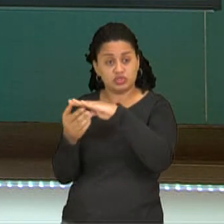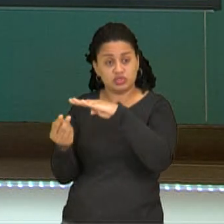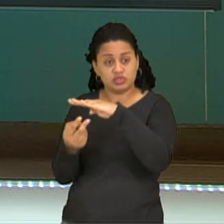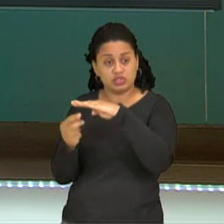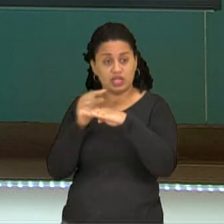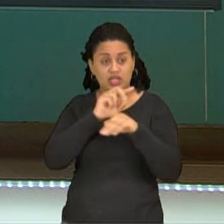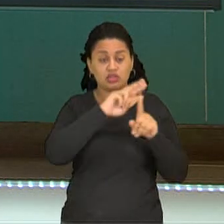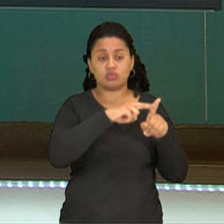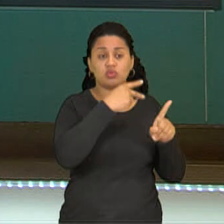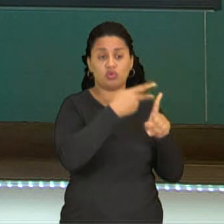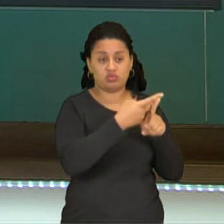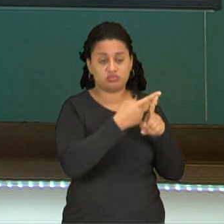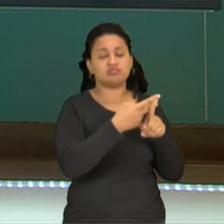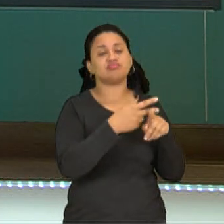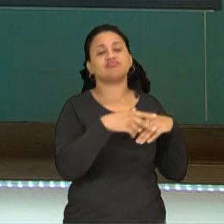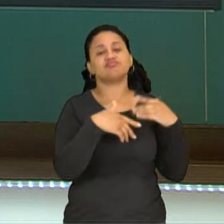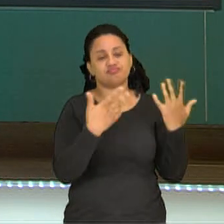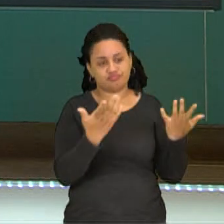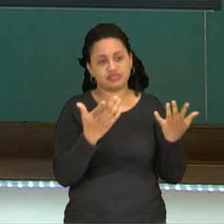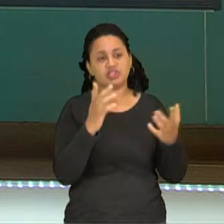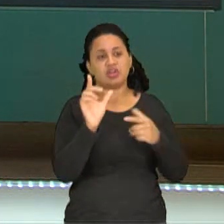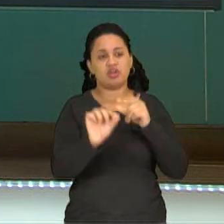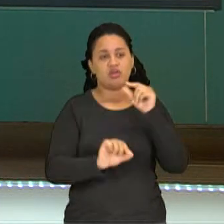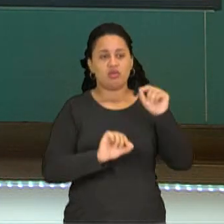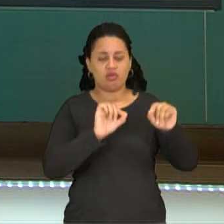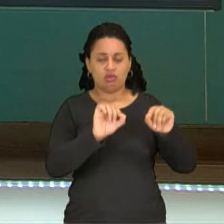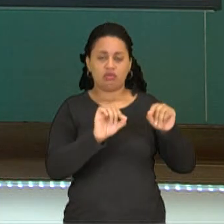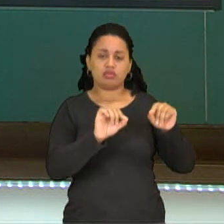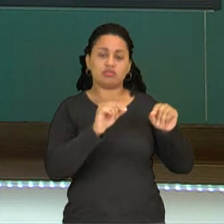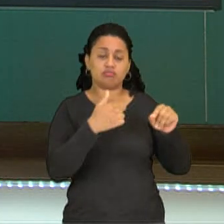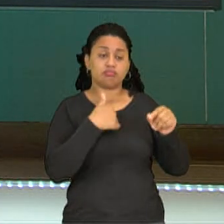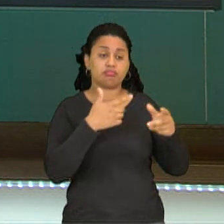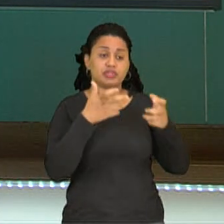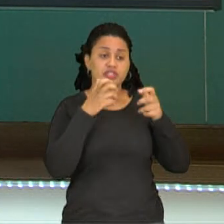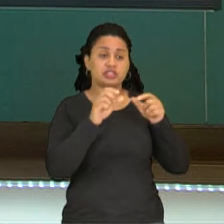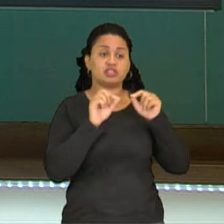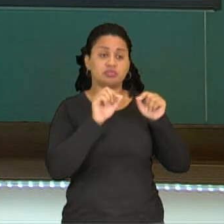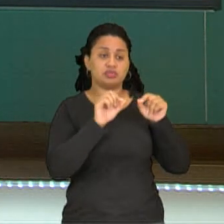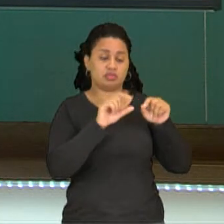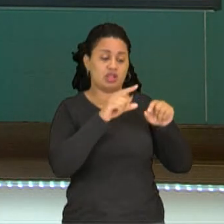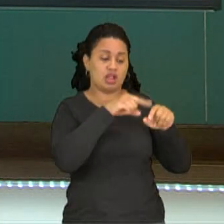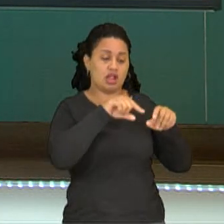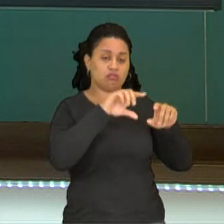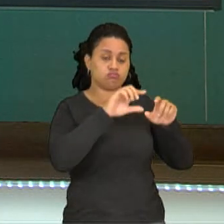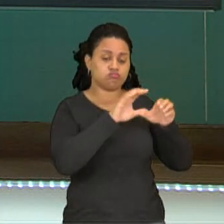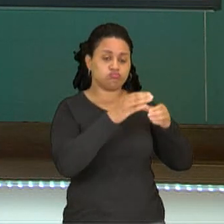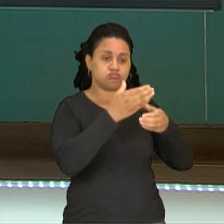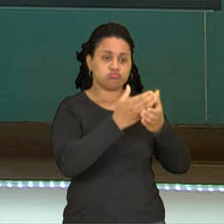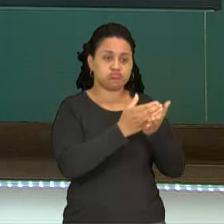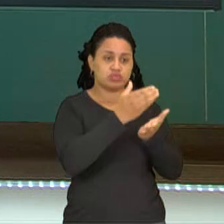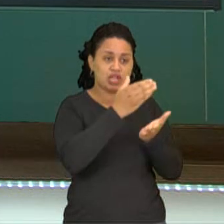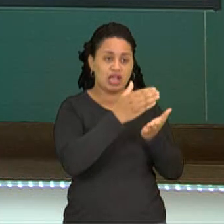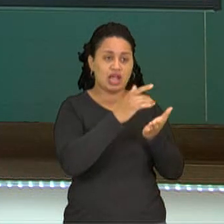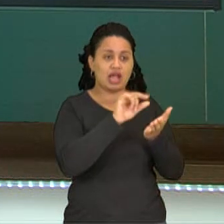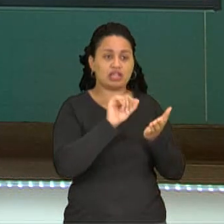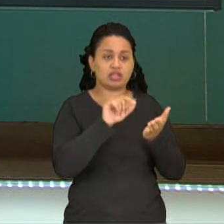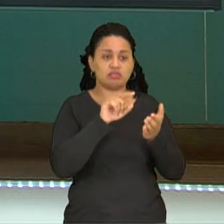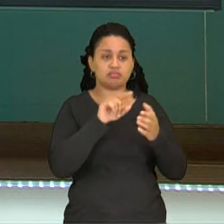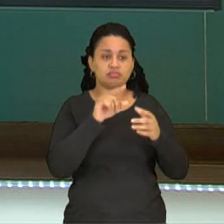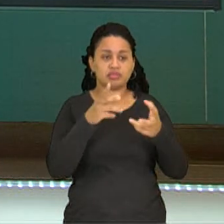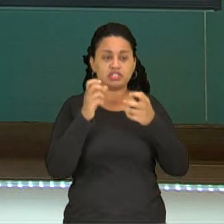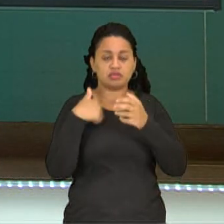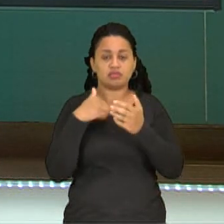o dobro. Então, consequentemente, a gente vai ver que a lata mais alta vai